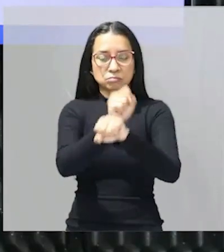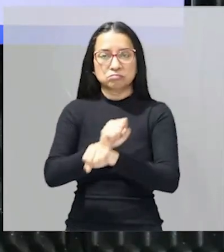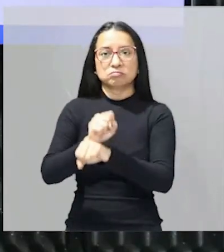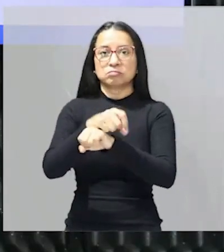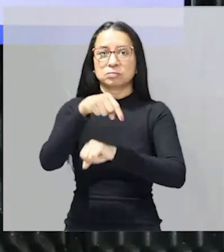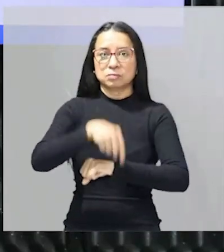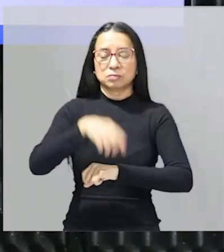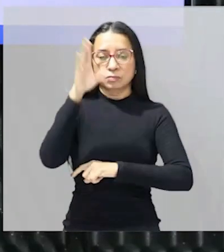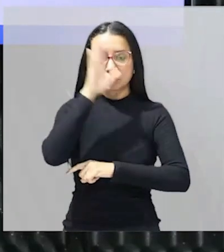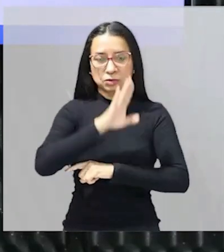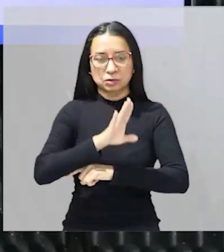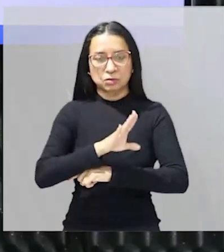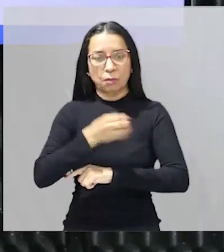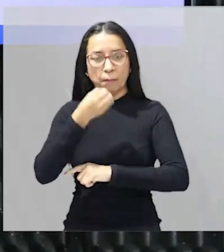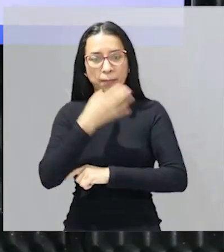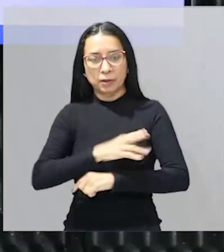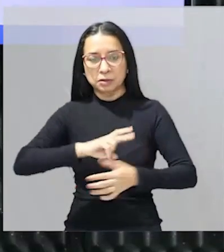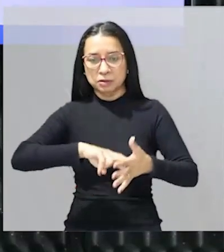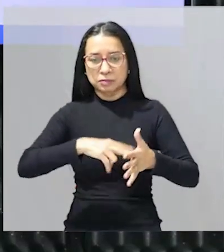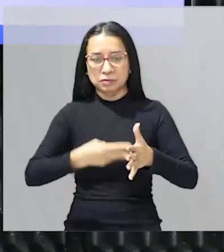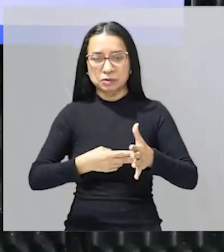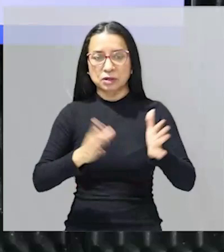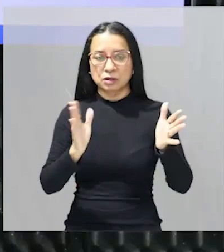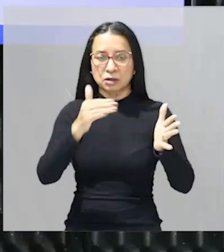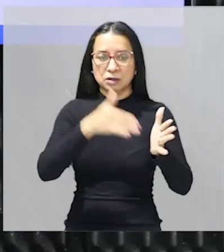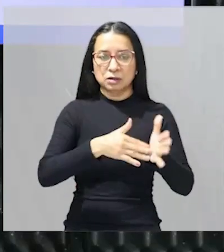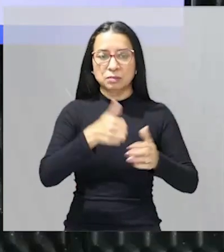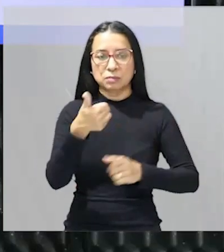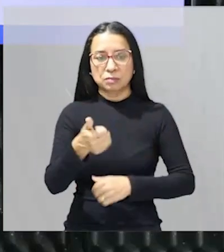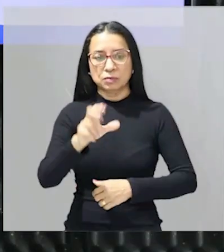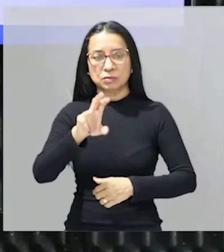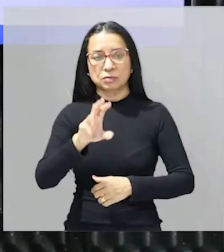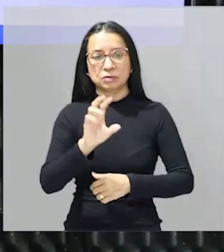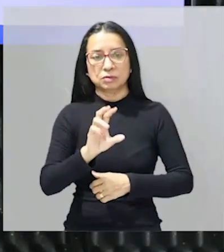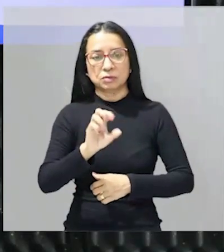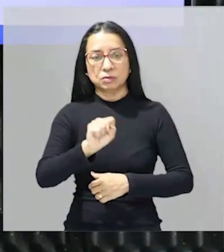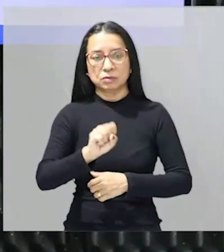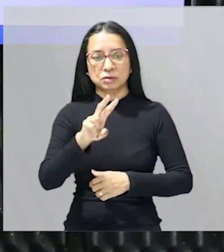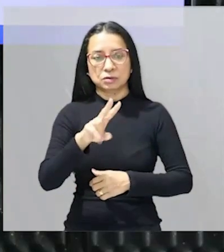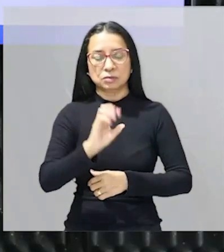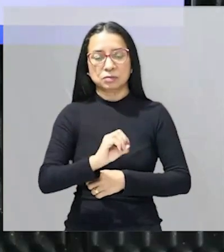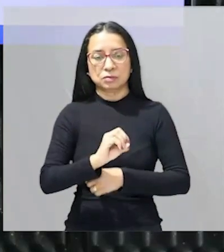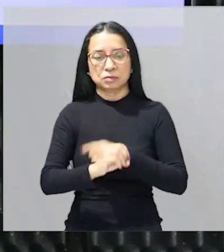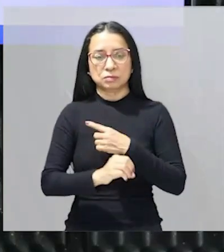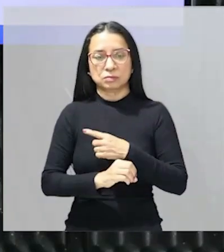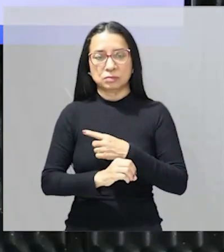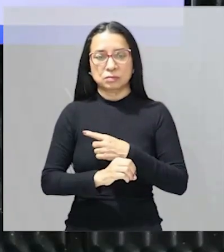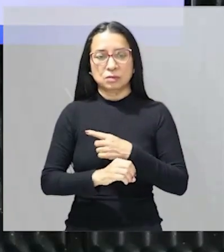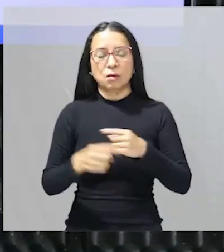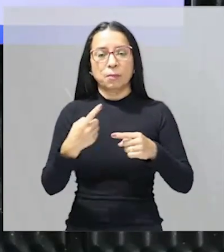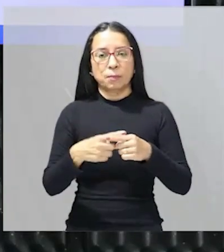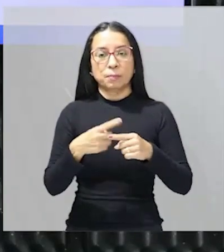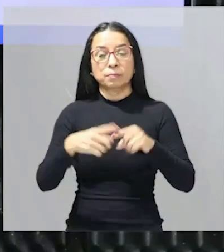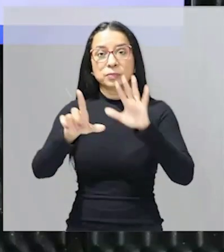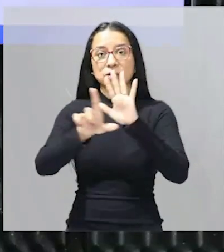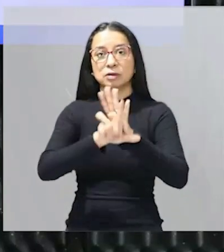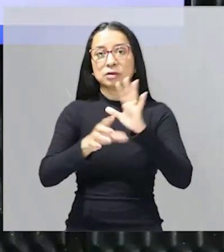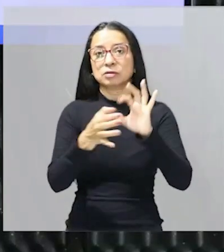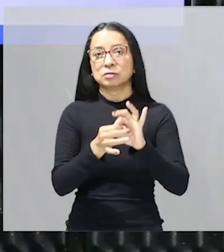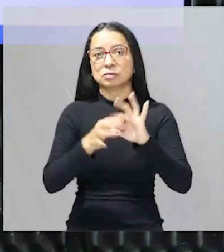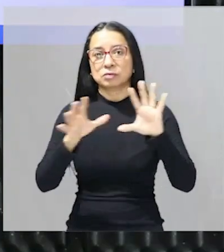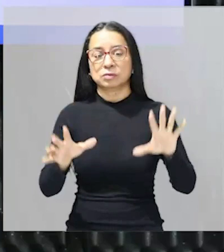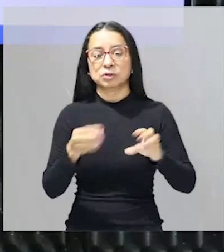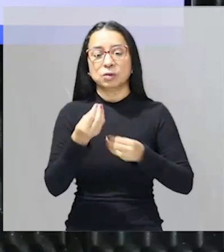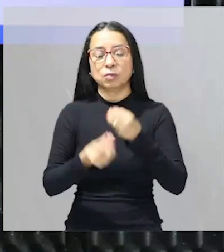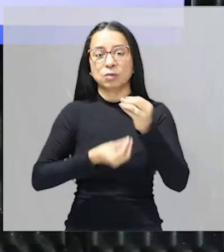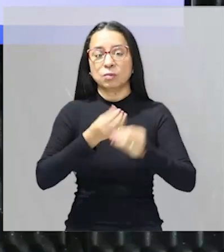olha só, até 1850. Ele cai drasticamente a partir de 1850, por conta das leis abolicionistas, como